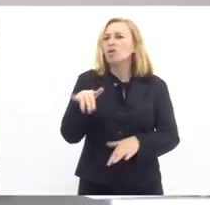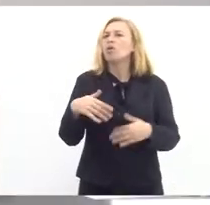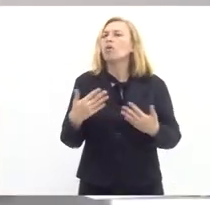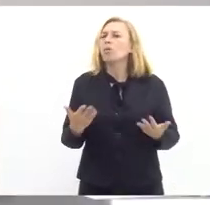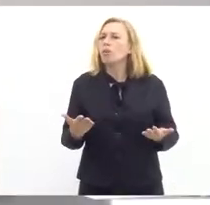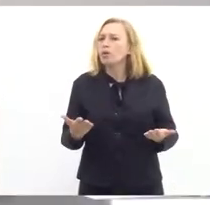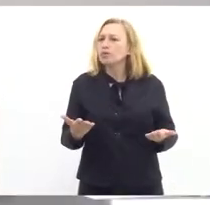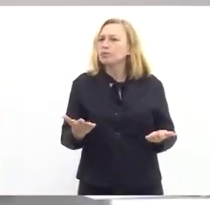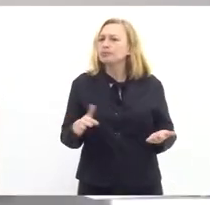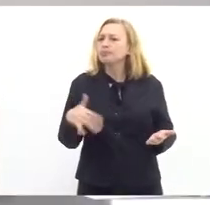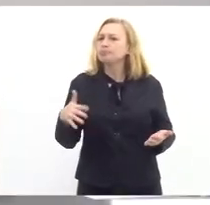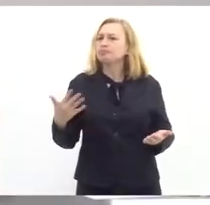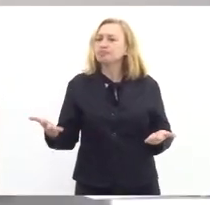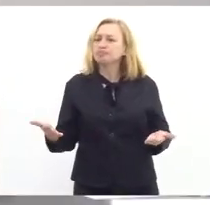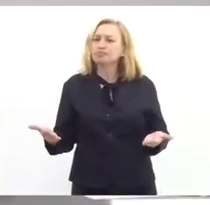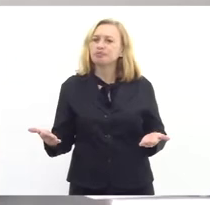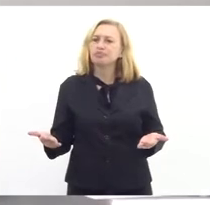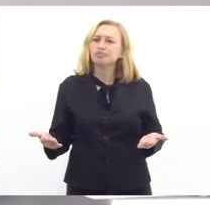essa...